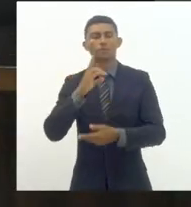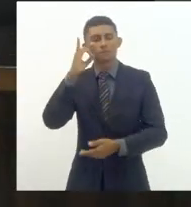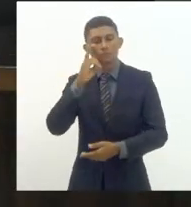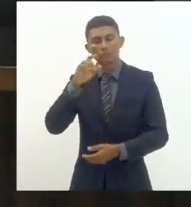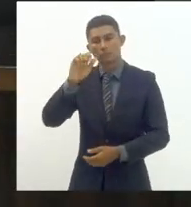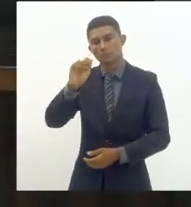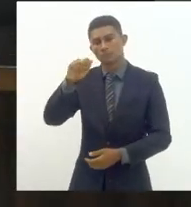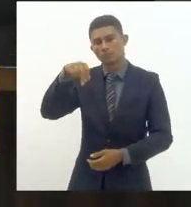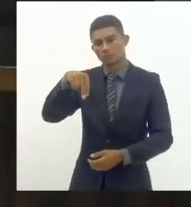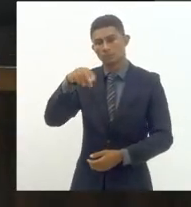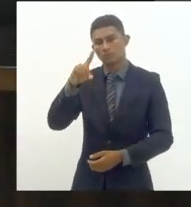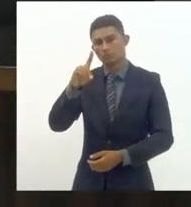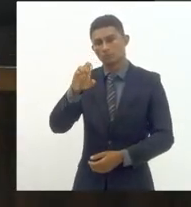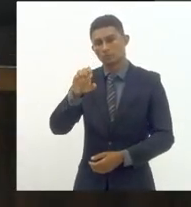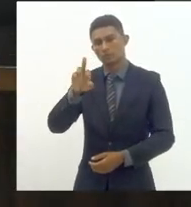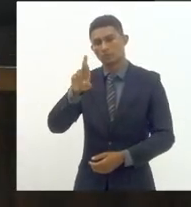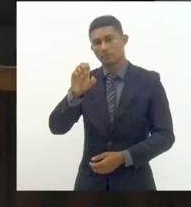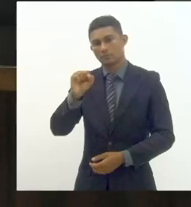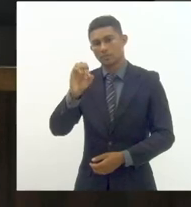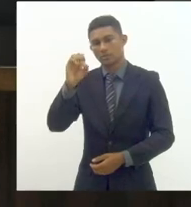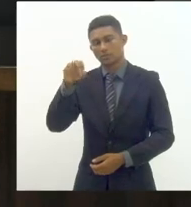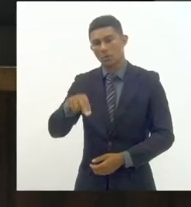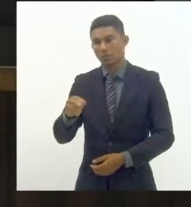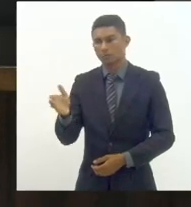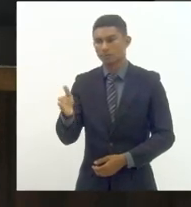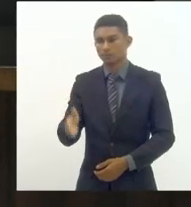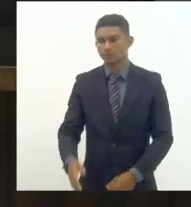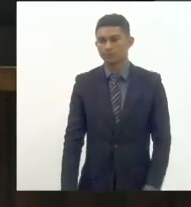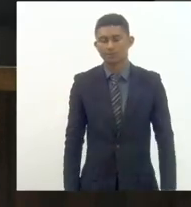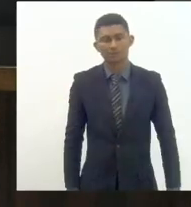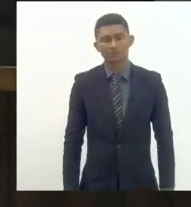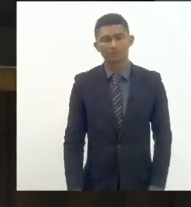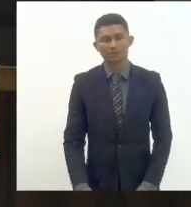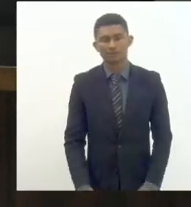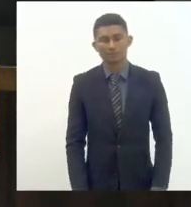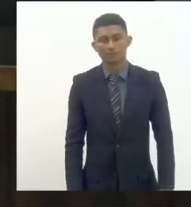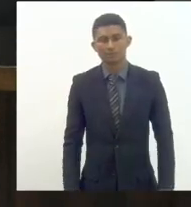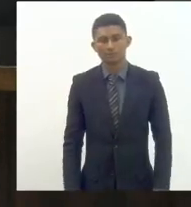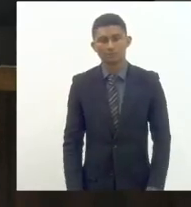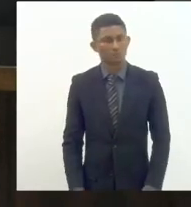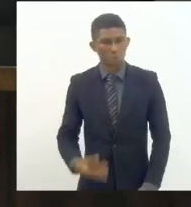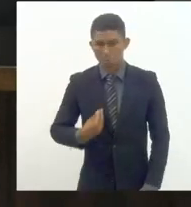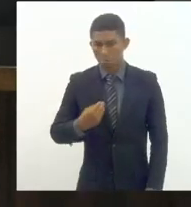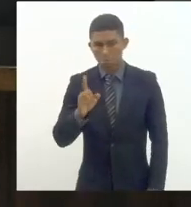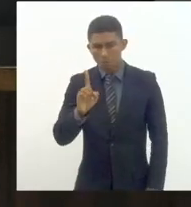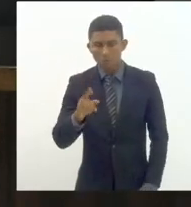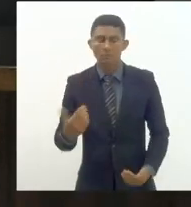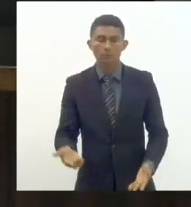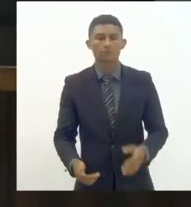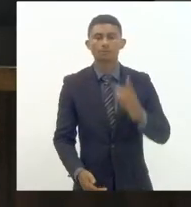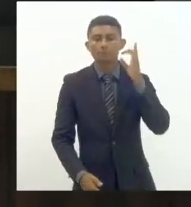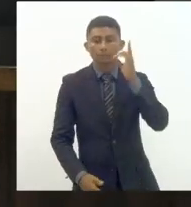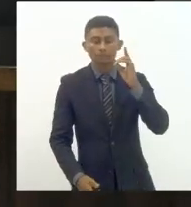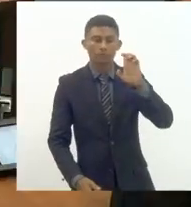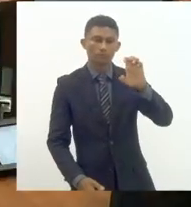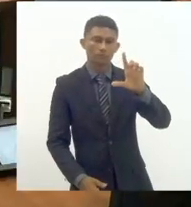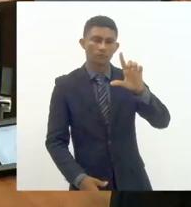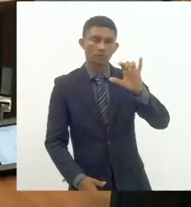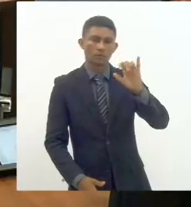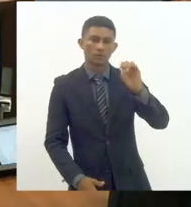Anderson Moraes. Deputado Anderson Moraes. Deputado Eliomar Coelho.